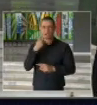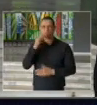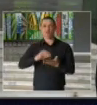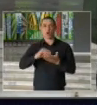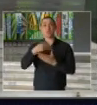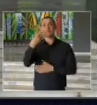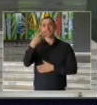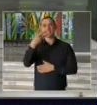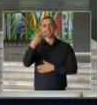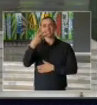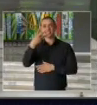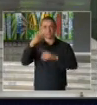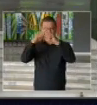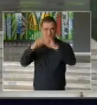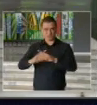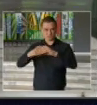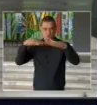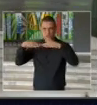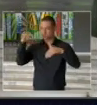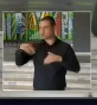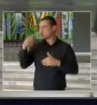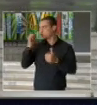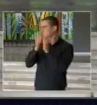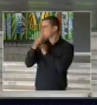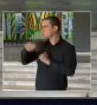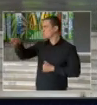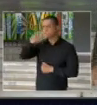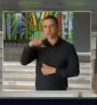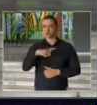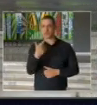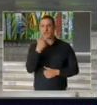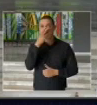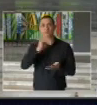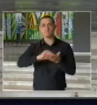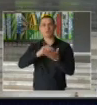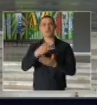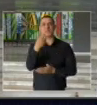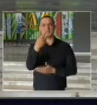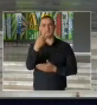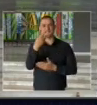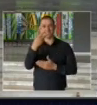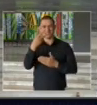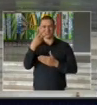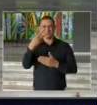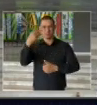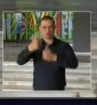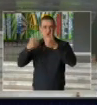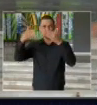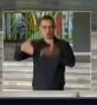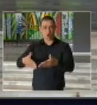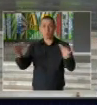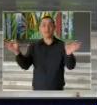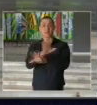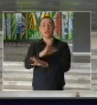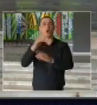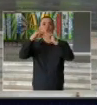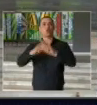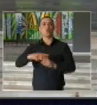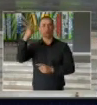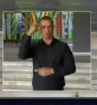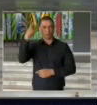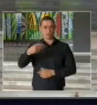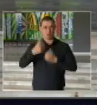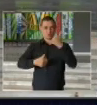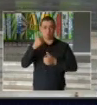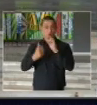comercial. Cláudio Ernesto Canter, bom dia, é Canter ou é Kunter? Bom